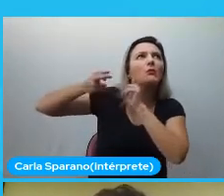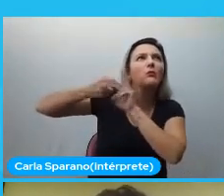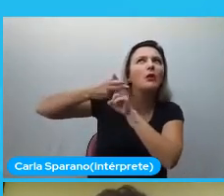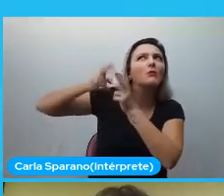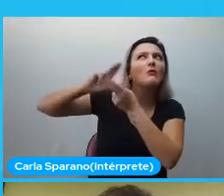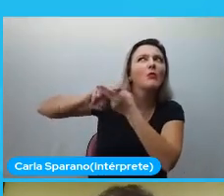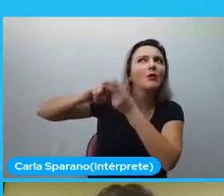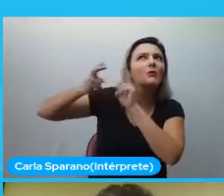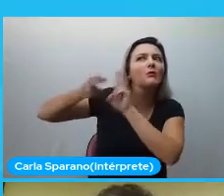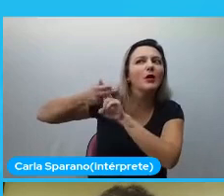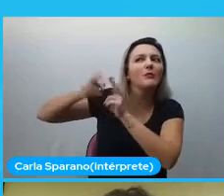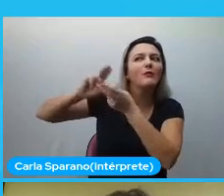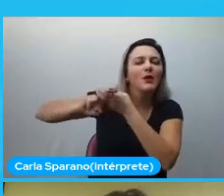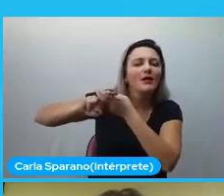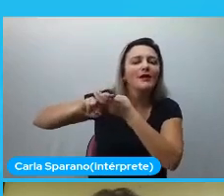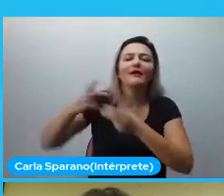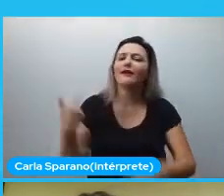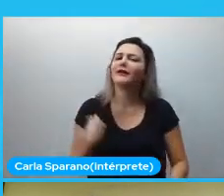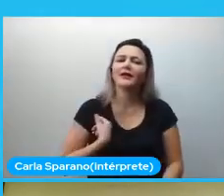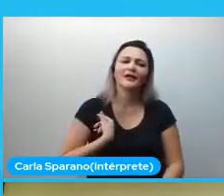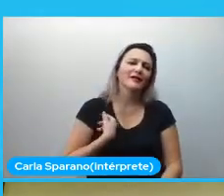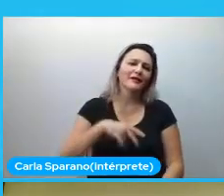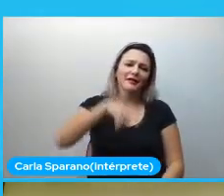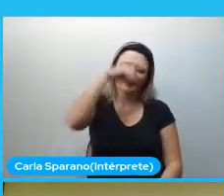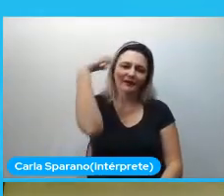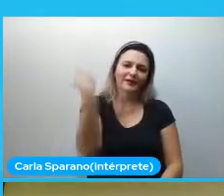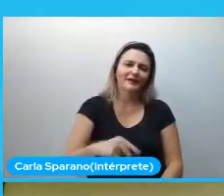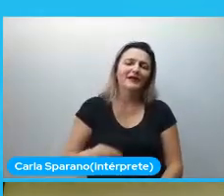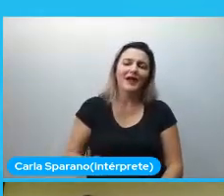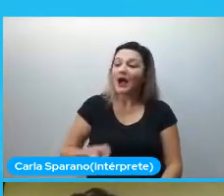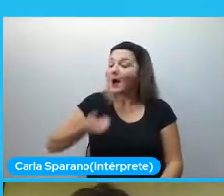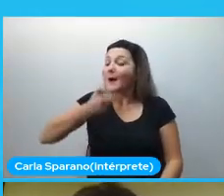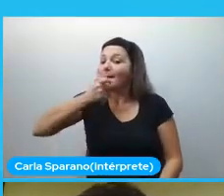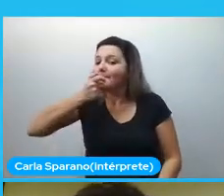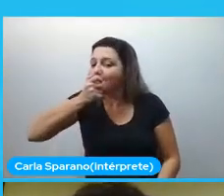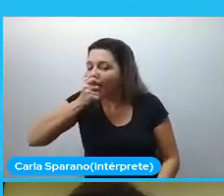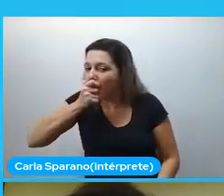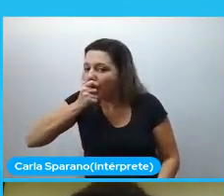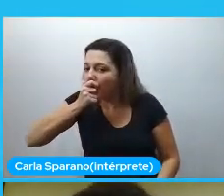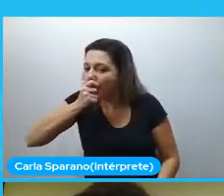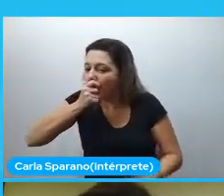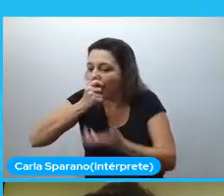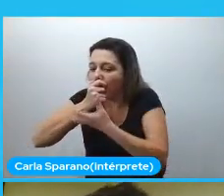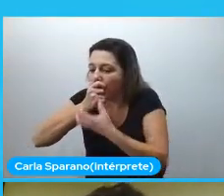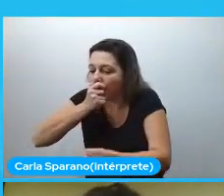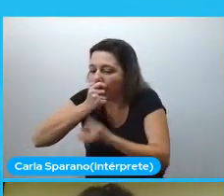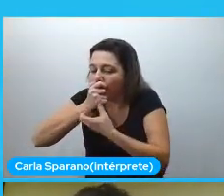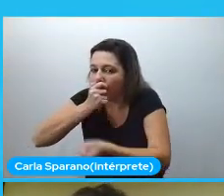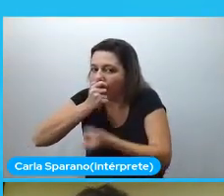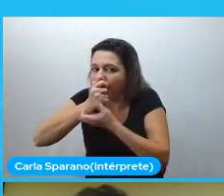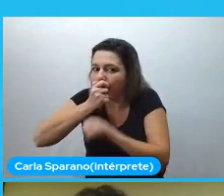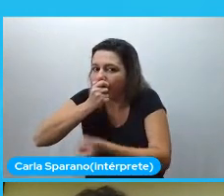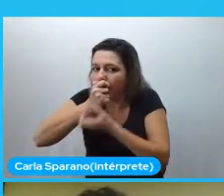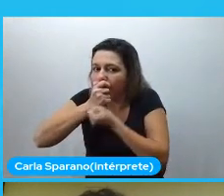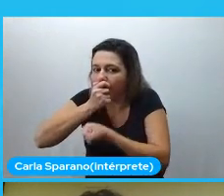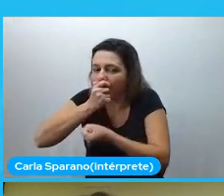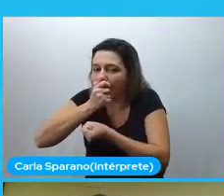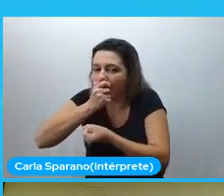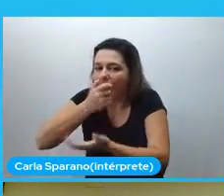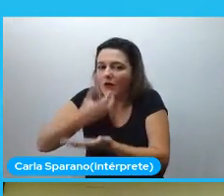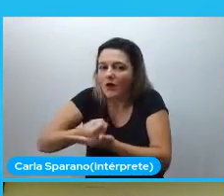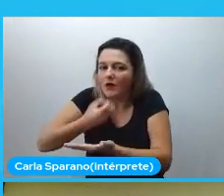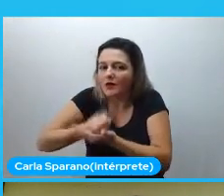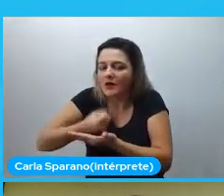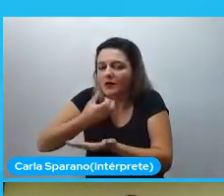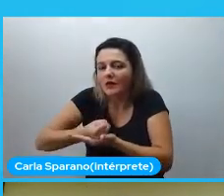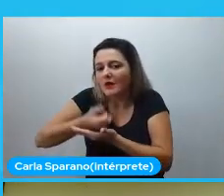Brasil. Aqui eu deixei separado, foi mó rolê isso aqui, gente. Eu gravei minha voz e depois eu fui cortando por sílaba, tá ligado? Foi mó rolê. Eu tive